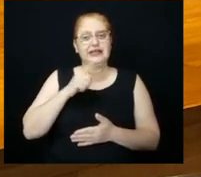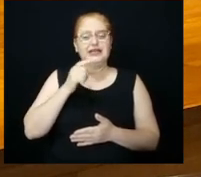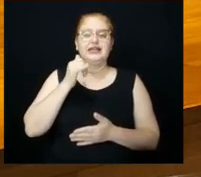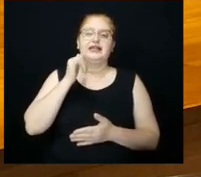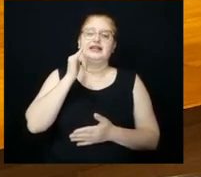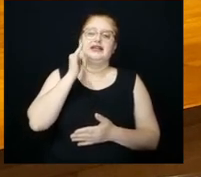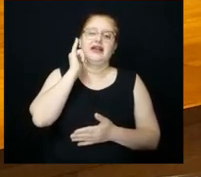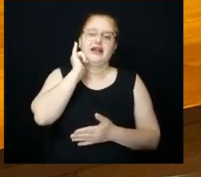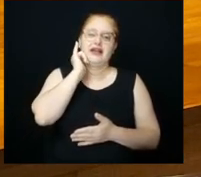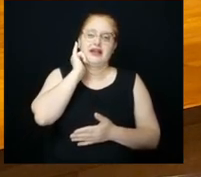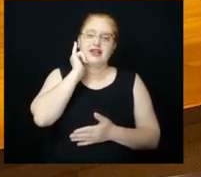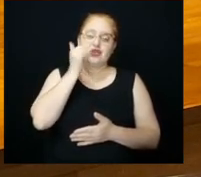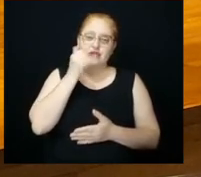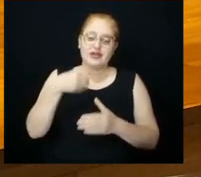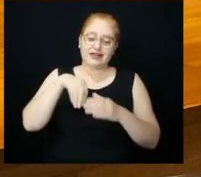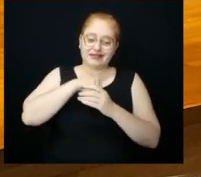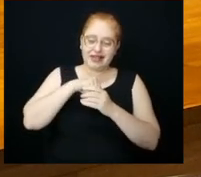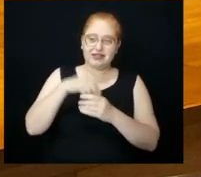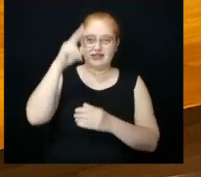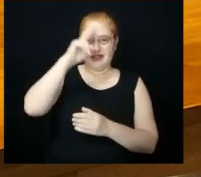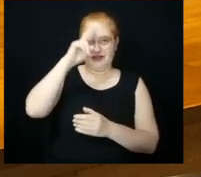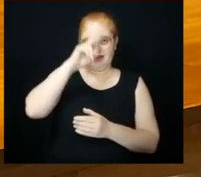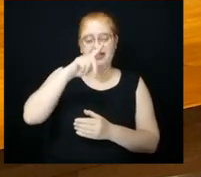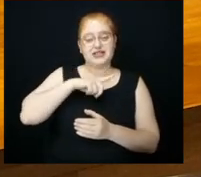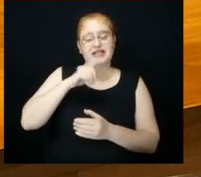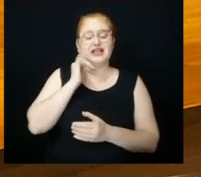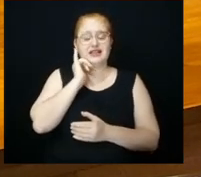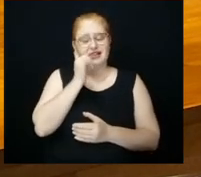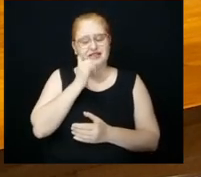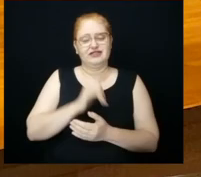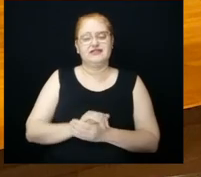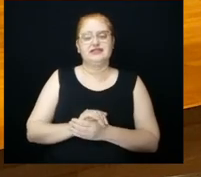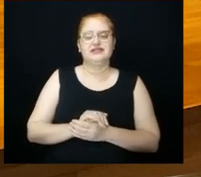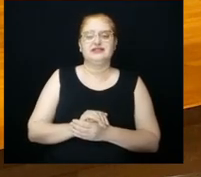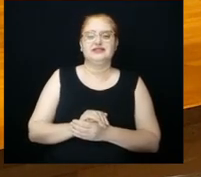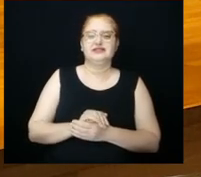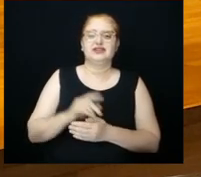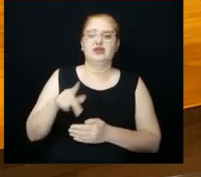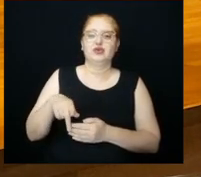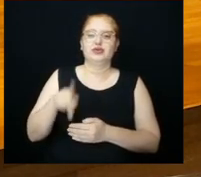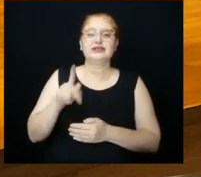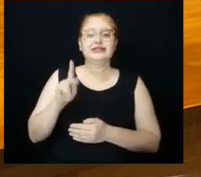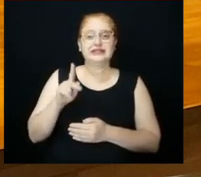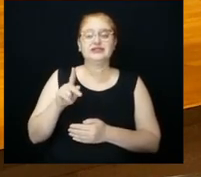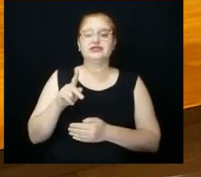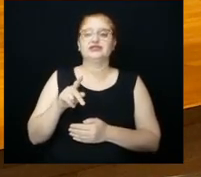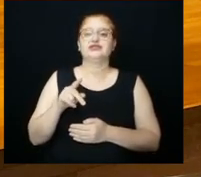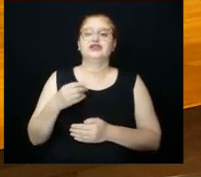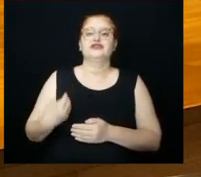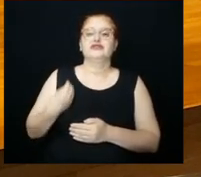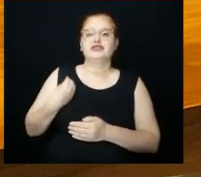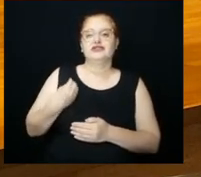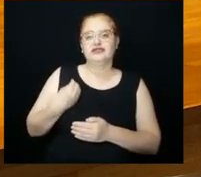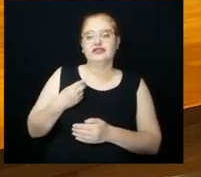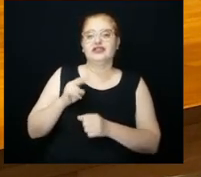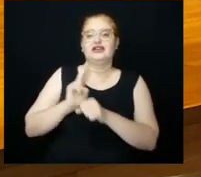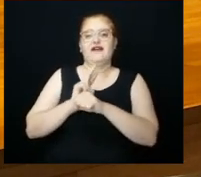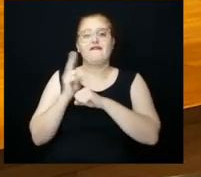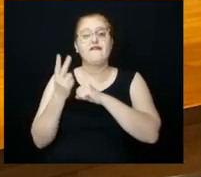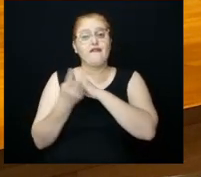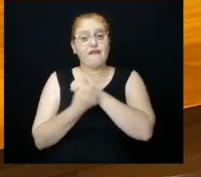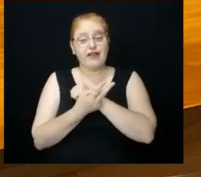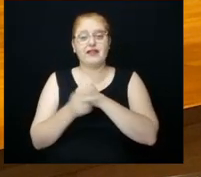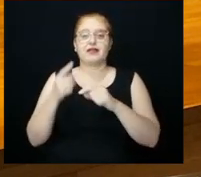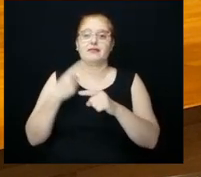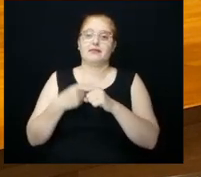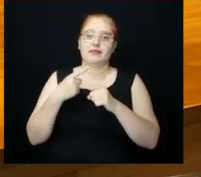história. E assim ele vai conduzindo esta narrativa. O Kinzu, ele morava num vilarejo, e tudo isso a gente vai ficar sabendo através